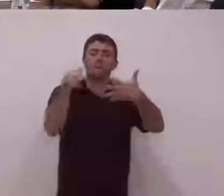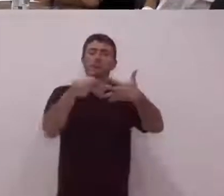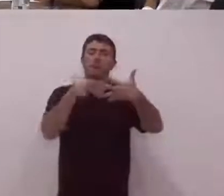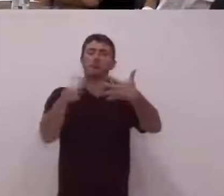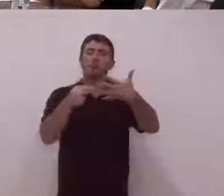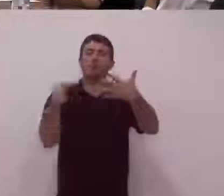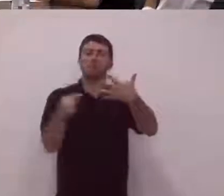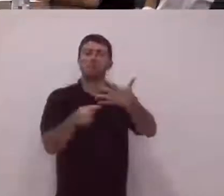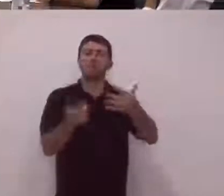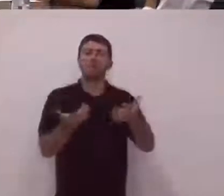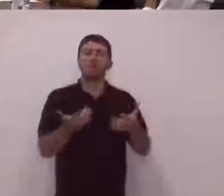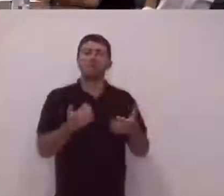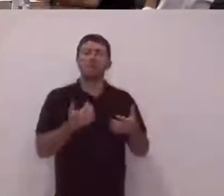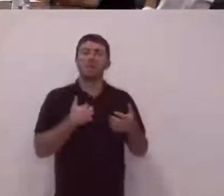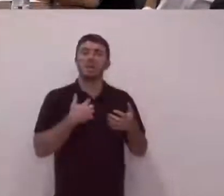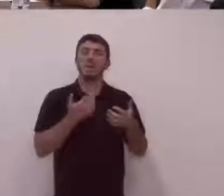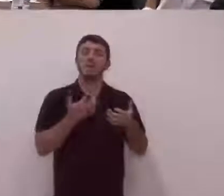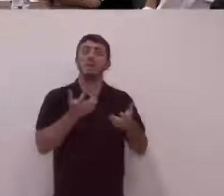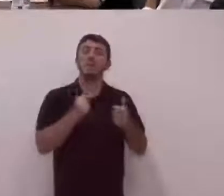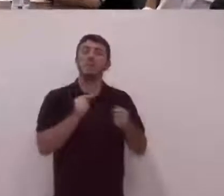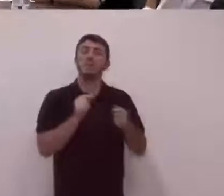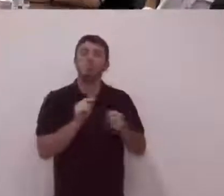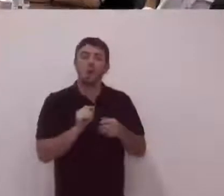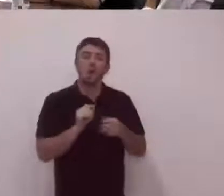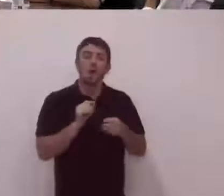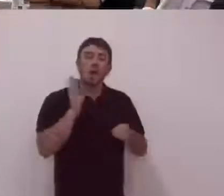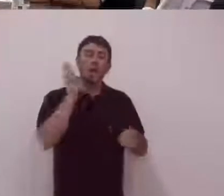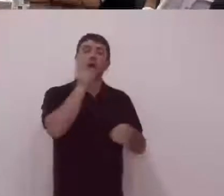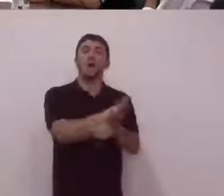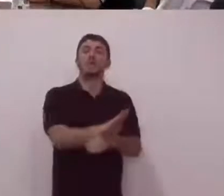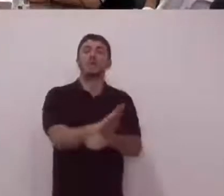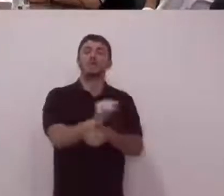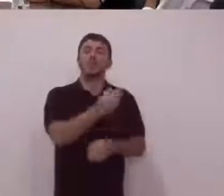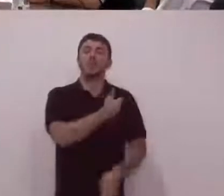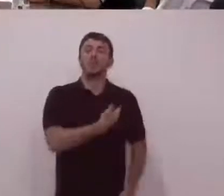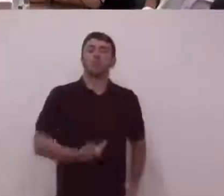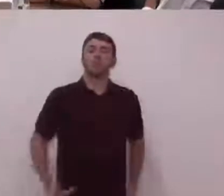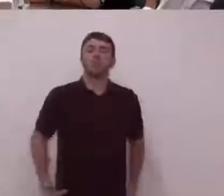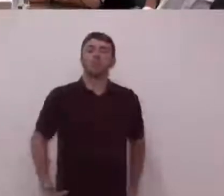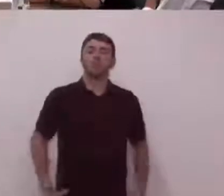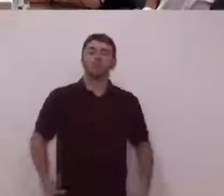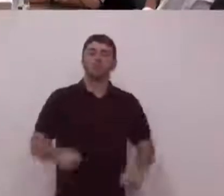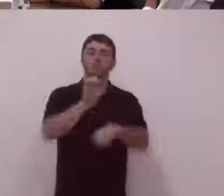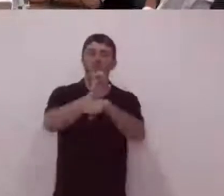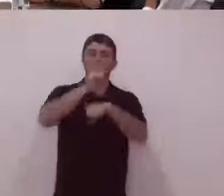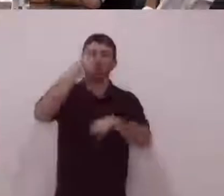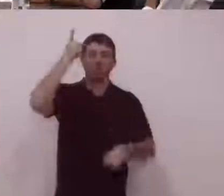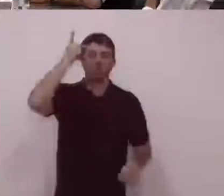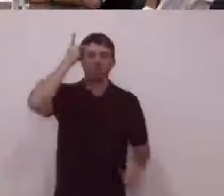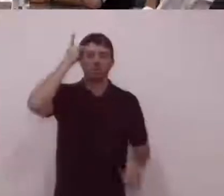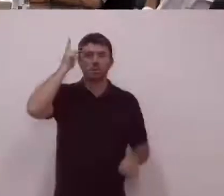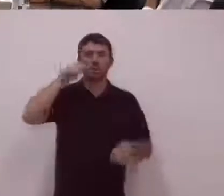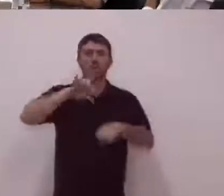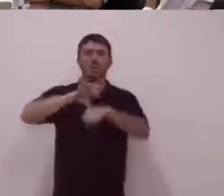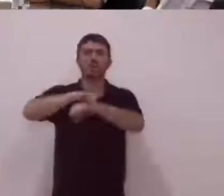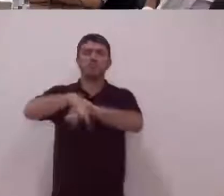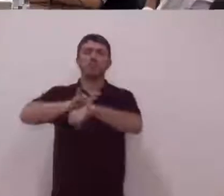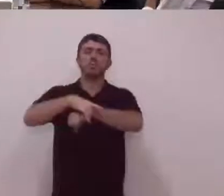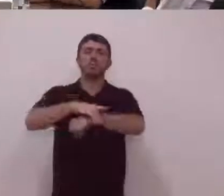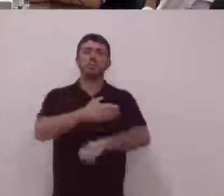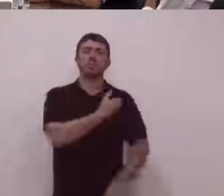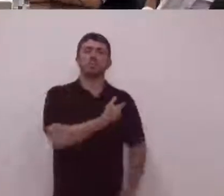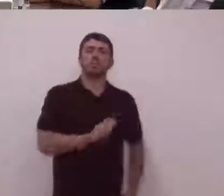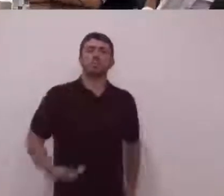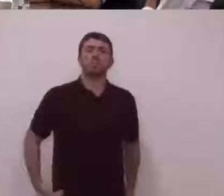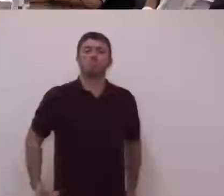colaborar com o governo do Estado de São Paulo, responsável e condicional pela segurança pública. A Prefeitura Municipal de Vinhedo